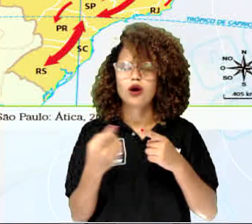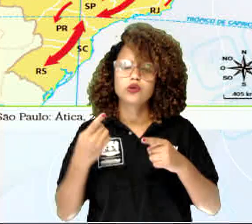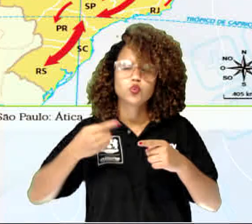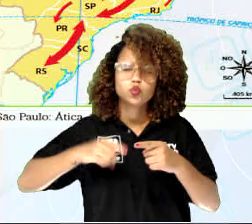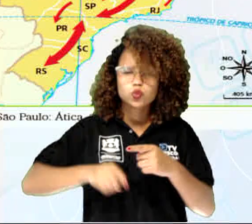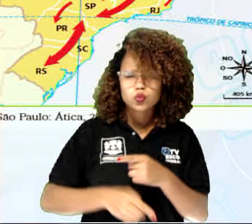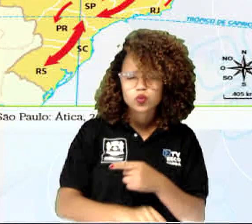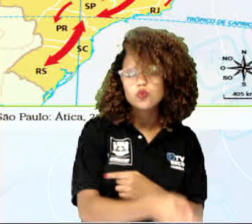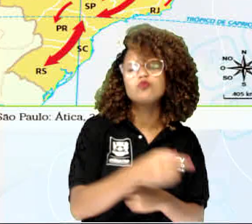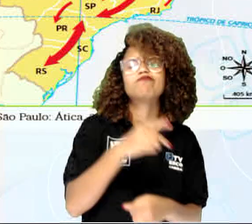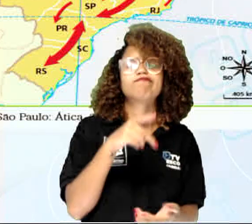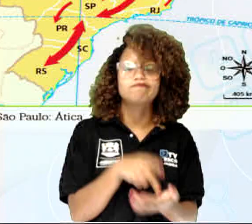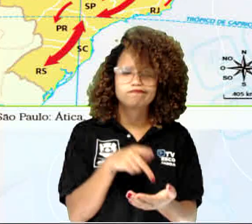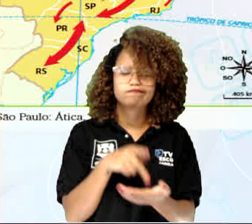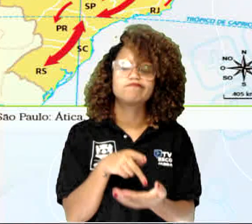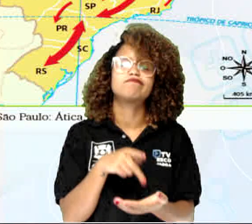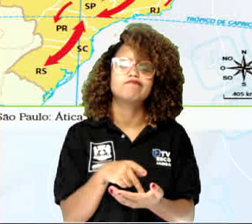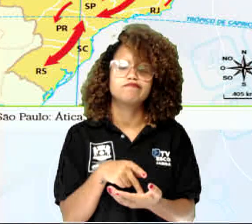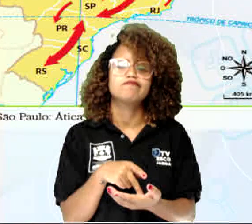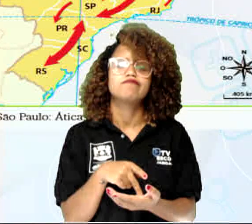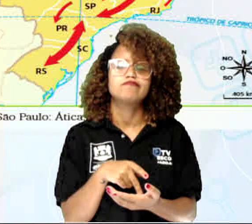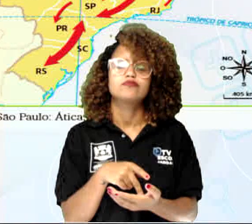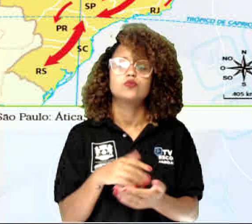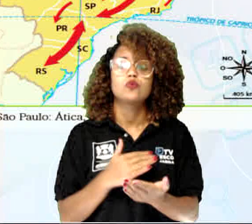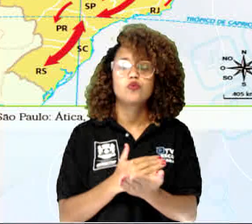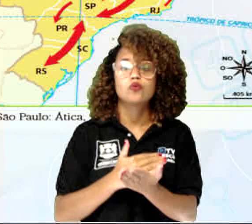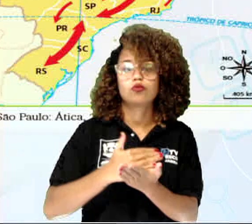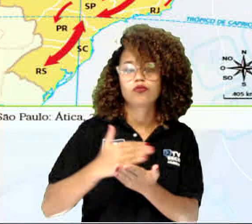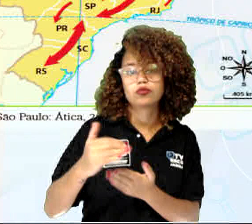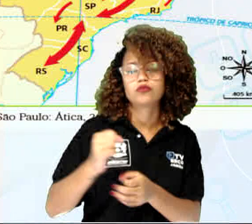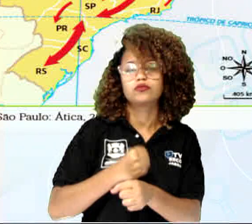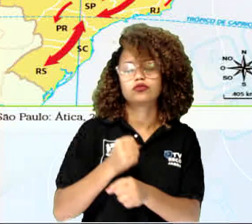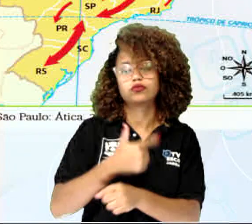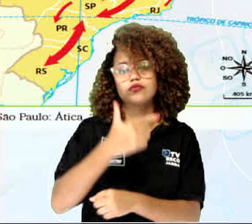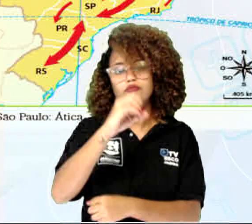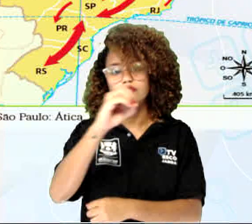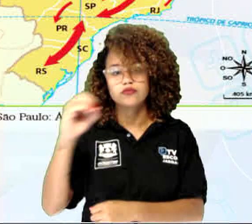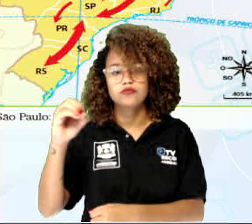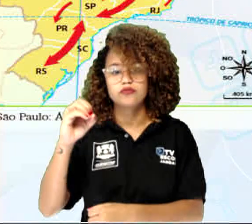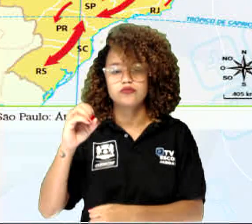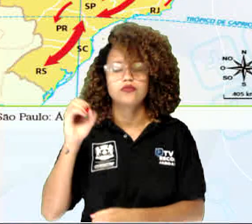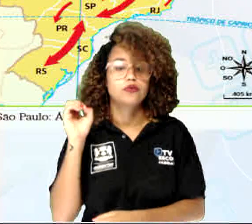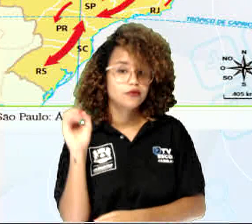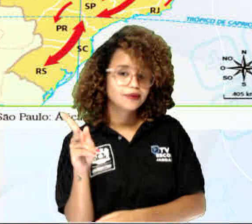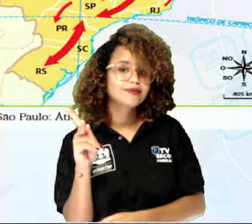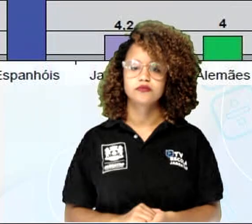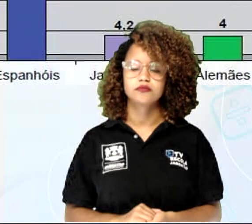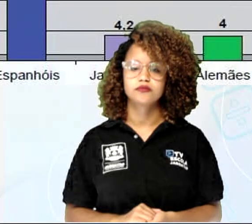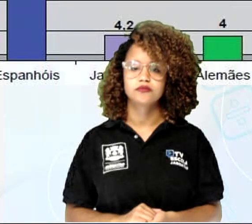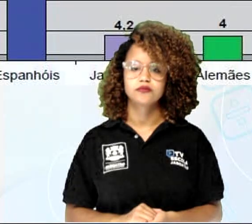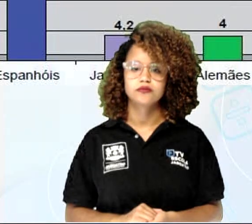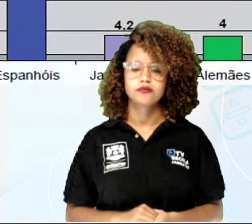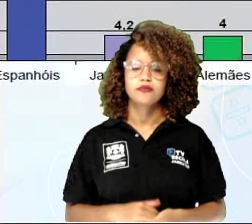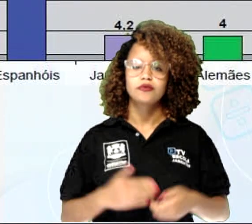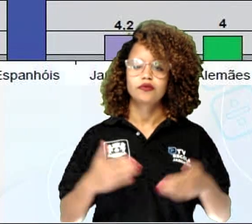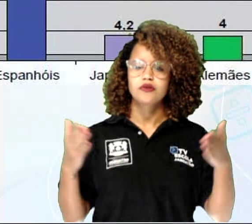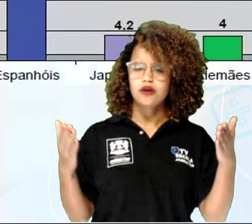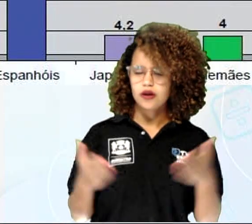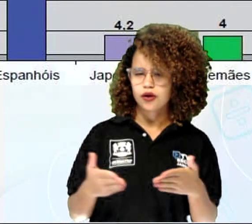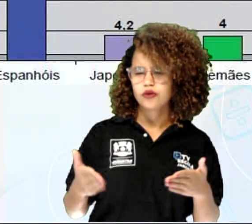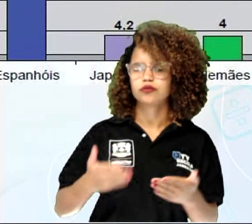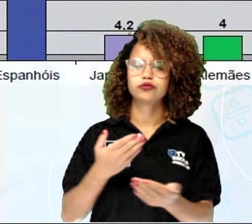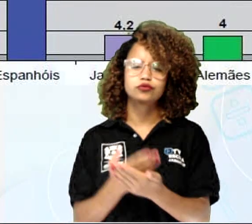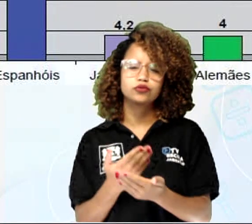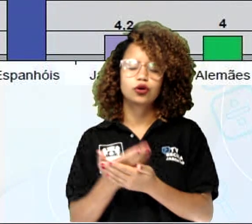de verdade a partir dos anos 2000. Perfeito, gente? Agora vamos trabalhar